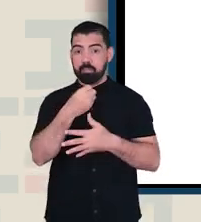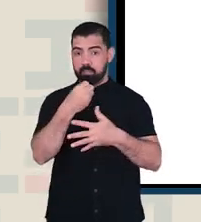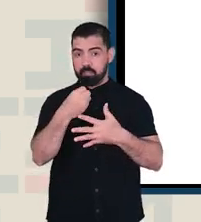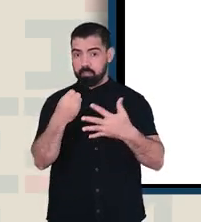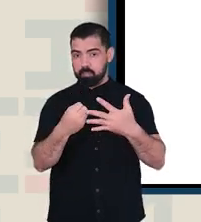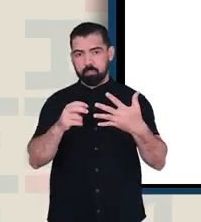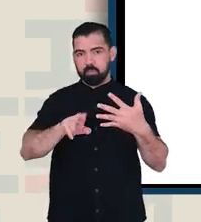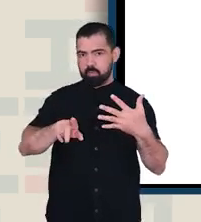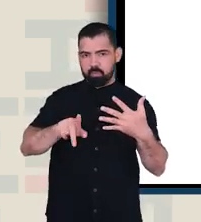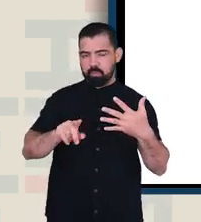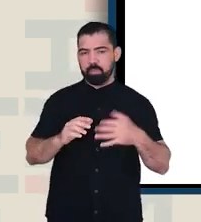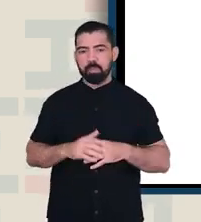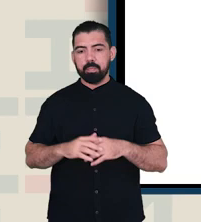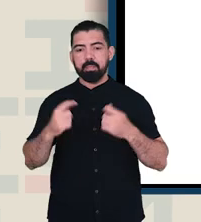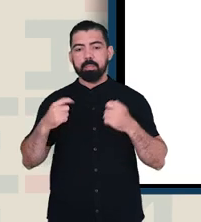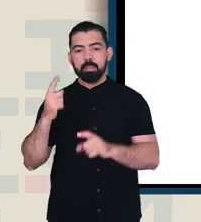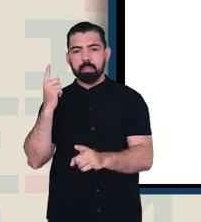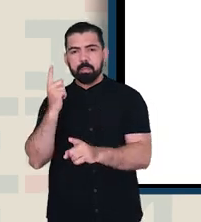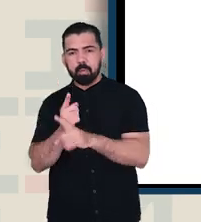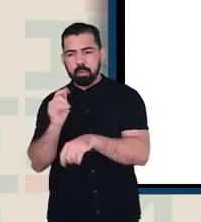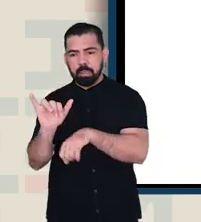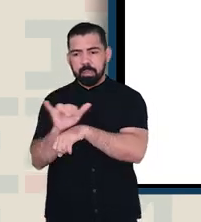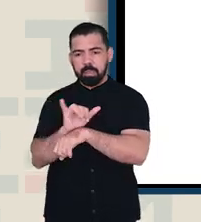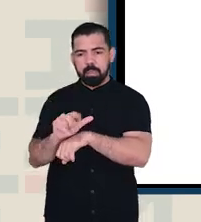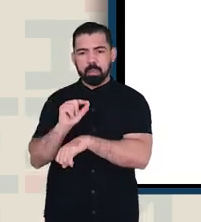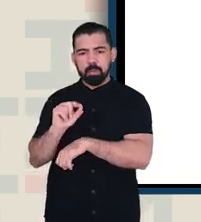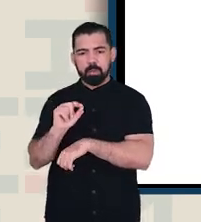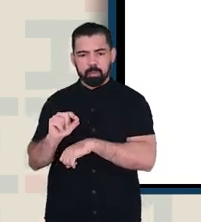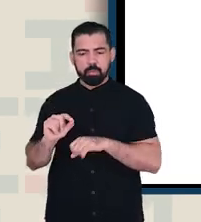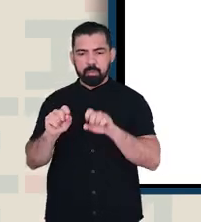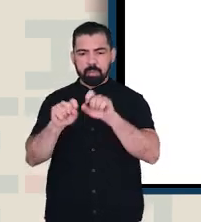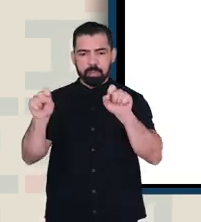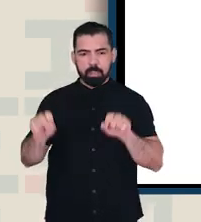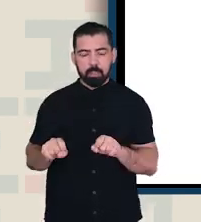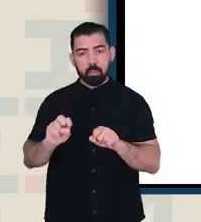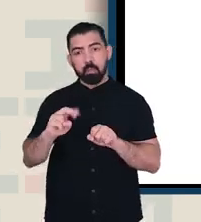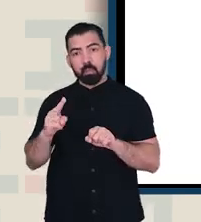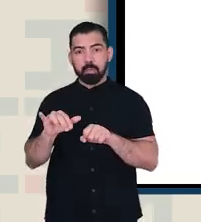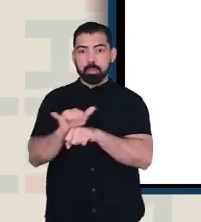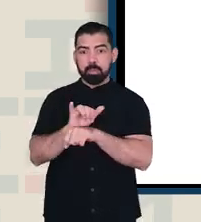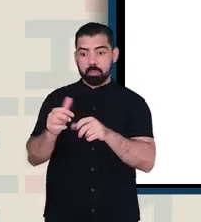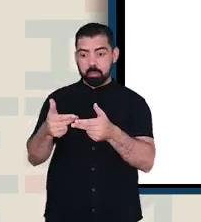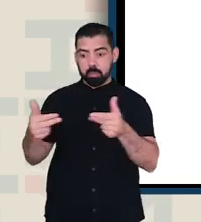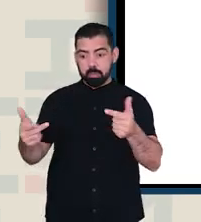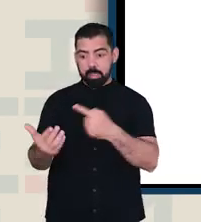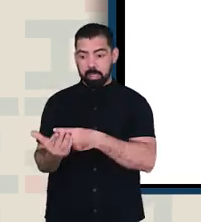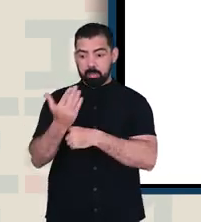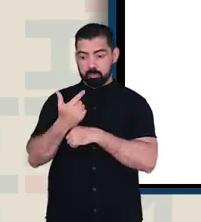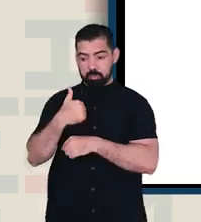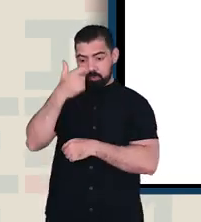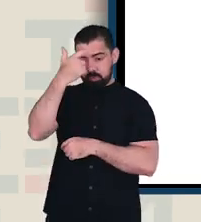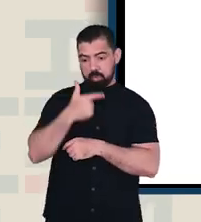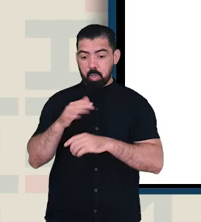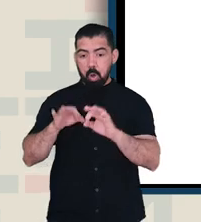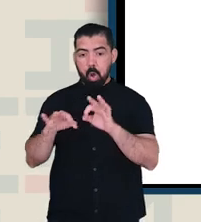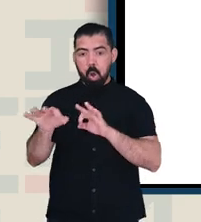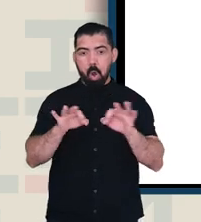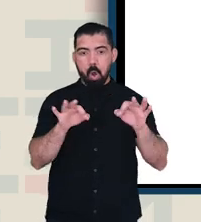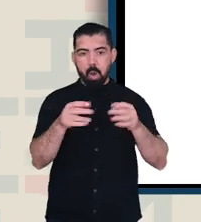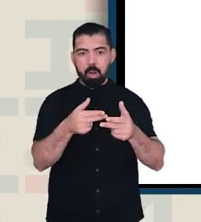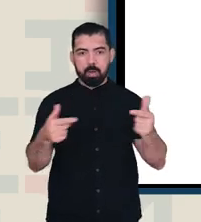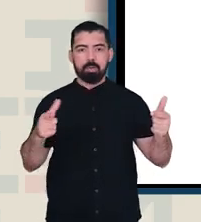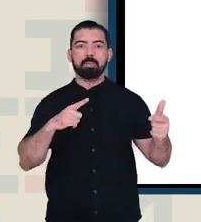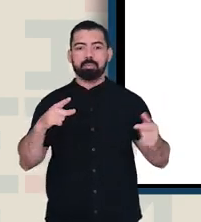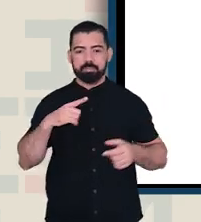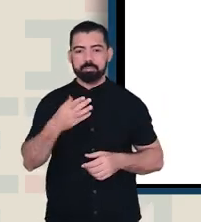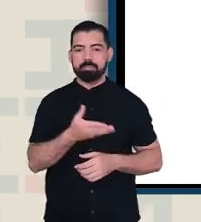musicais, temos que encontrar uma maneira, um sistema, alguma coisa que me ajude a organizar o que eu